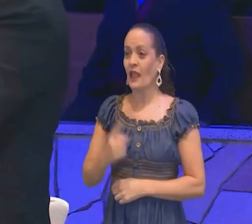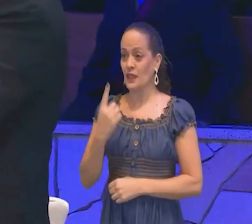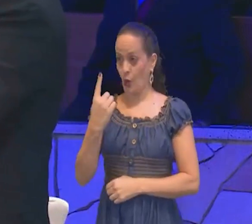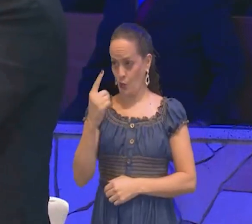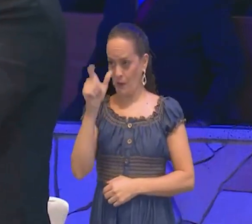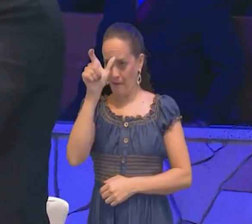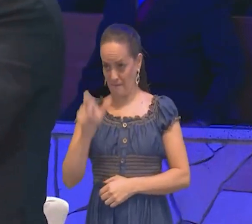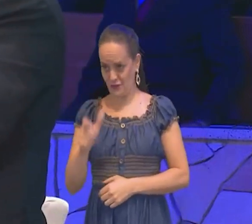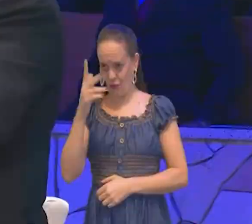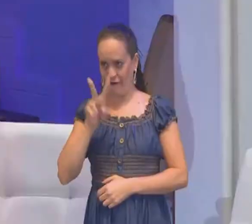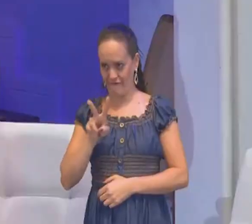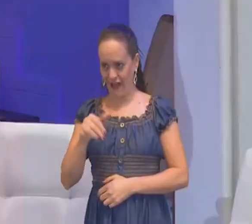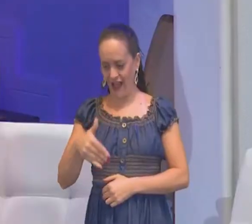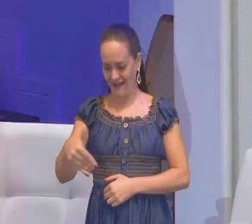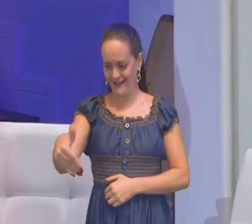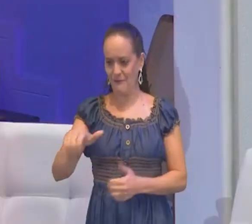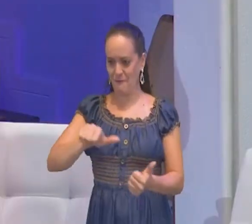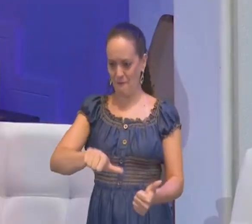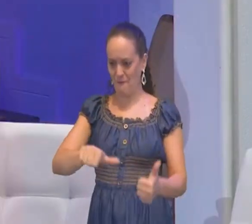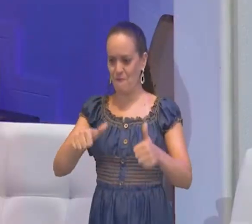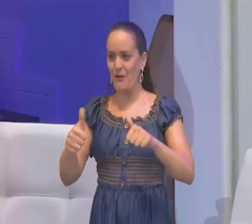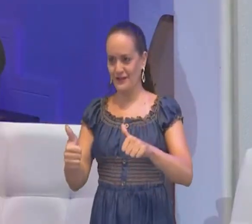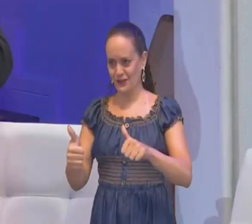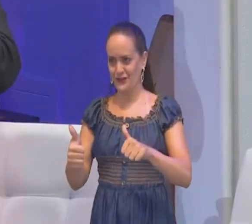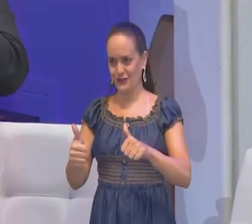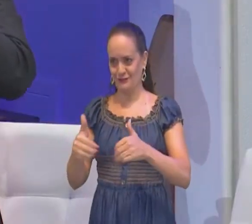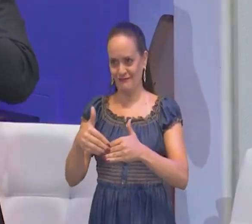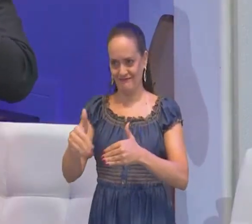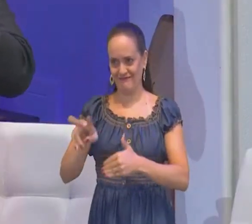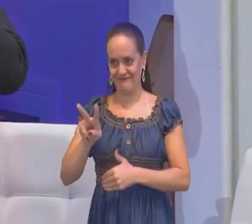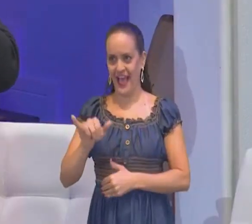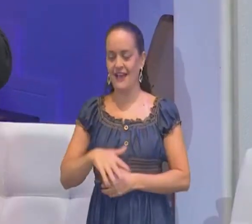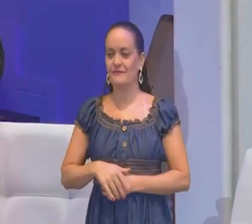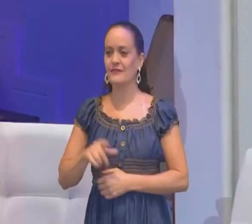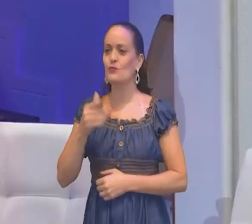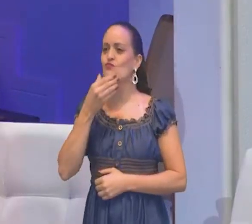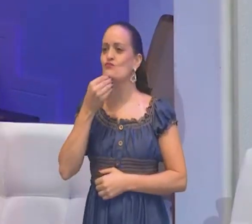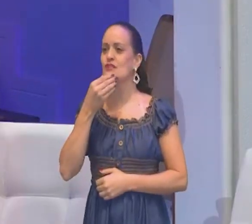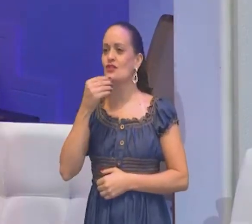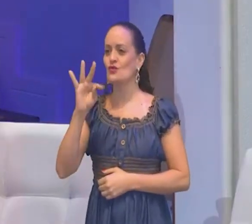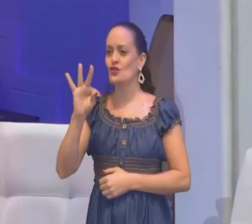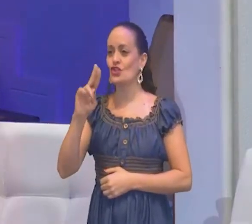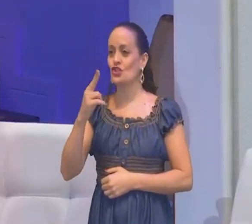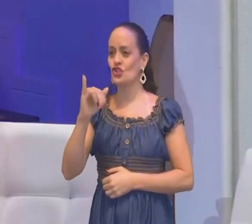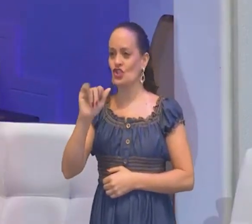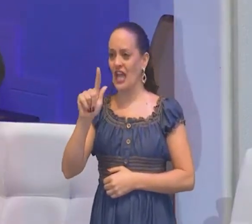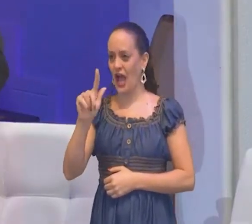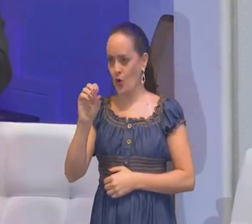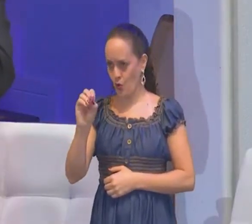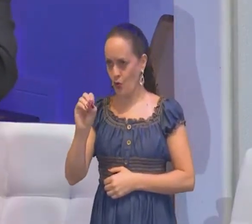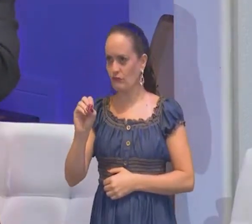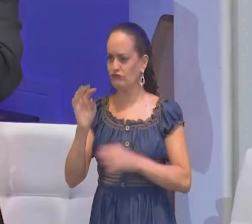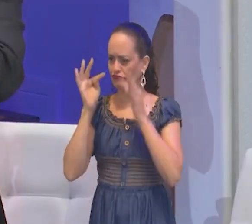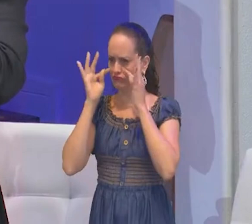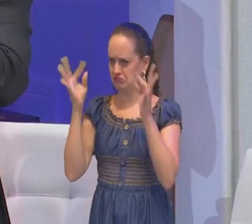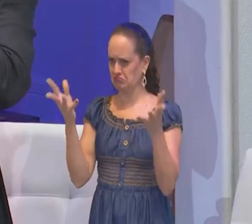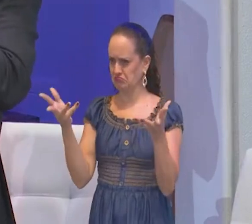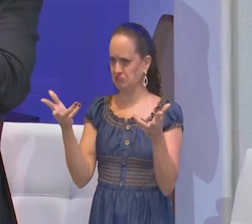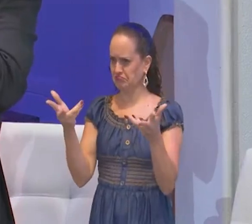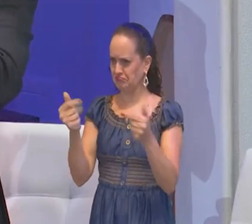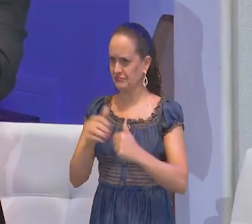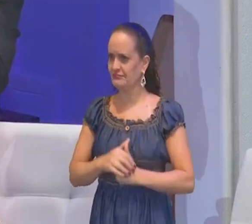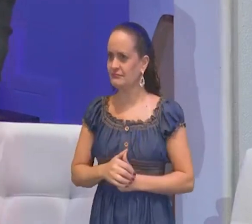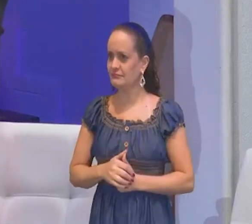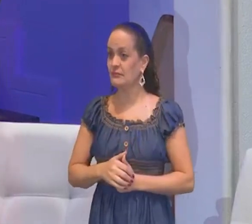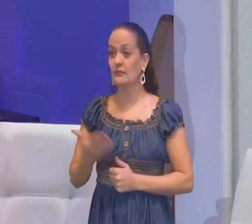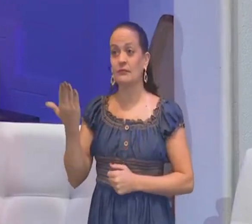batizandos, que daqui a pouco estará entrando nas águas, foi o Tiago, que deu um testemunho impressionante. Sendo ele